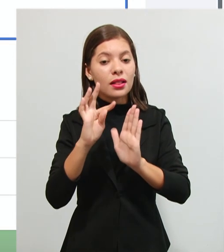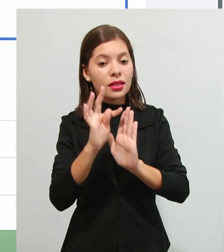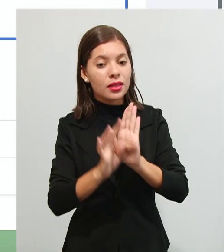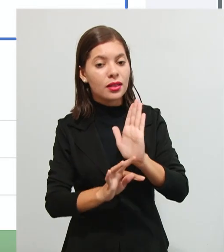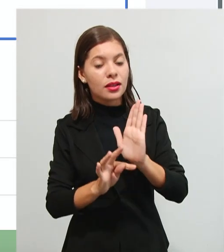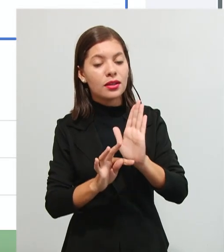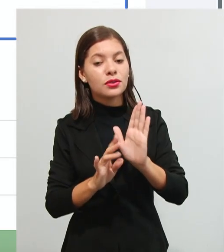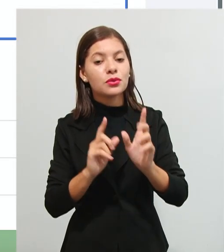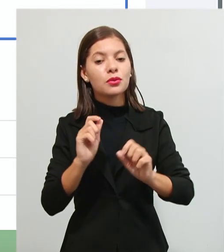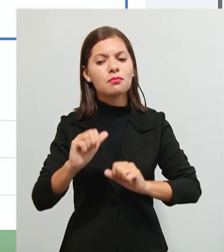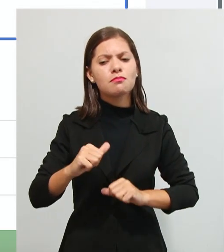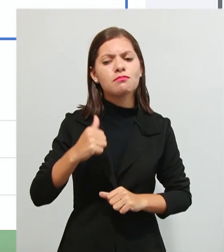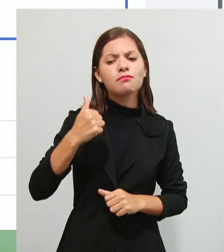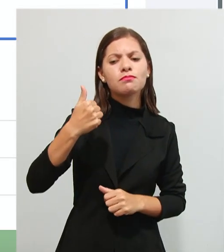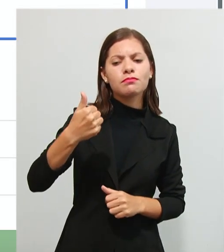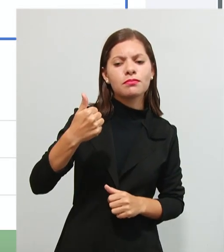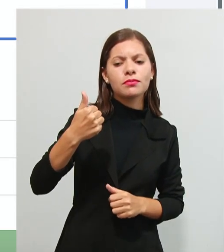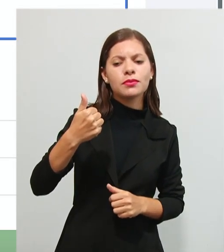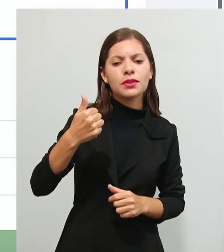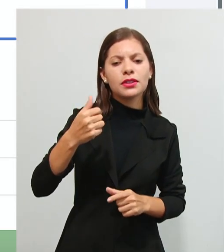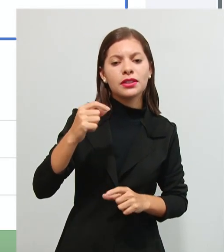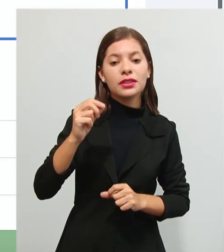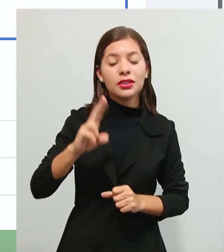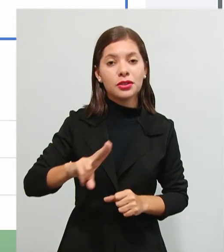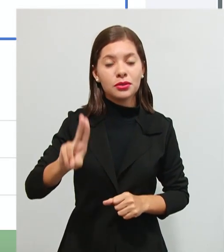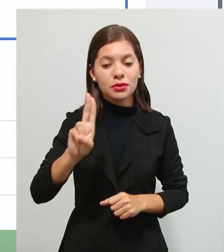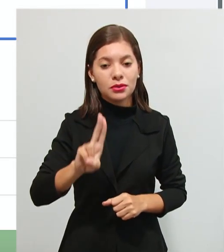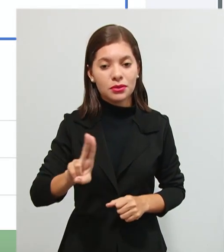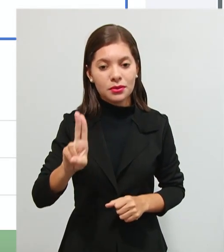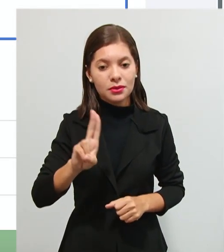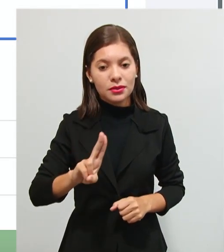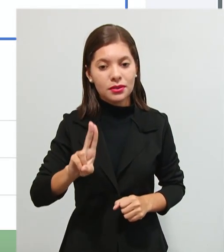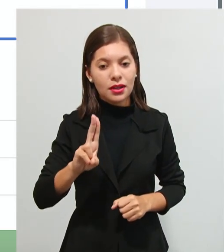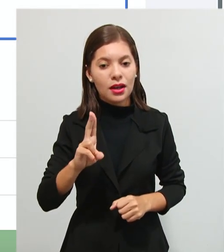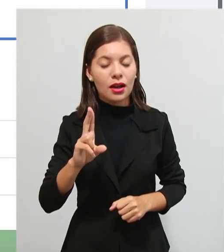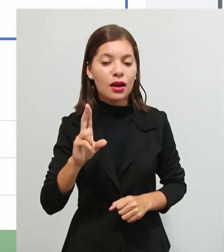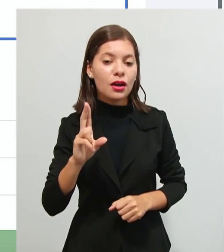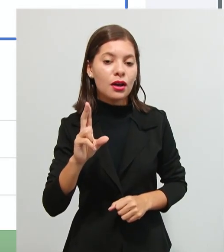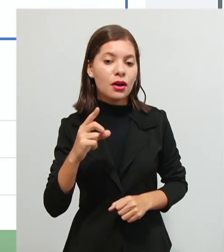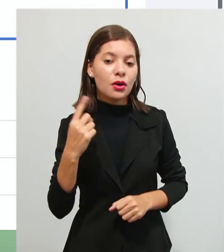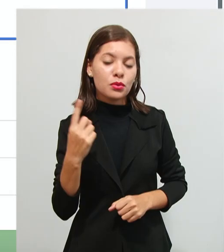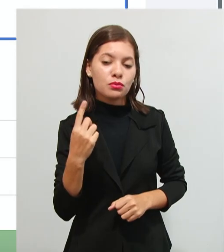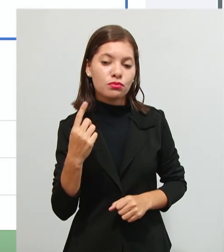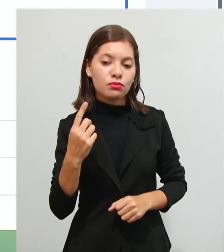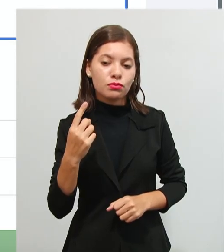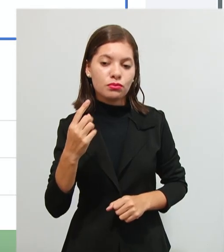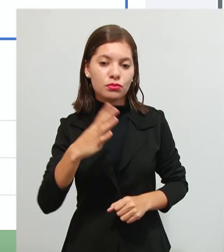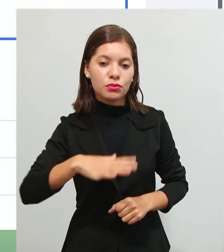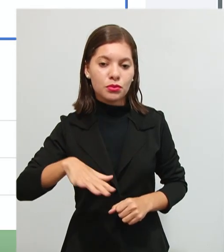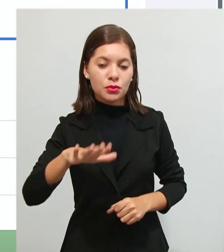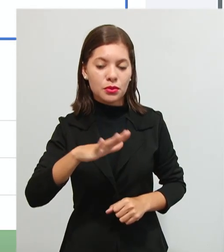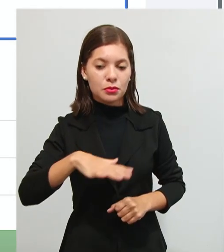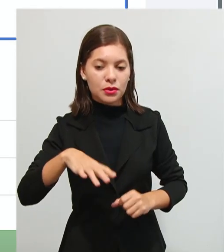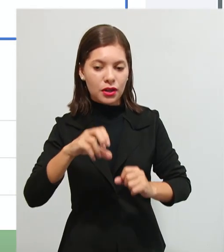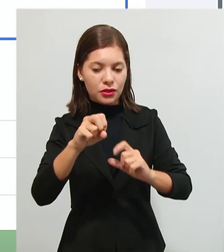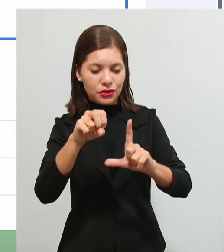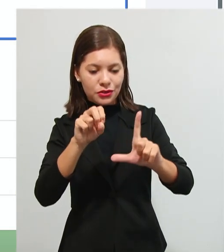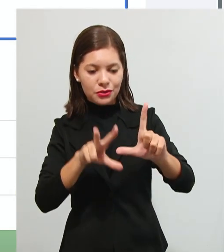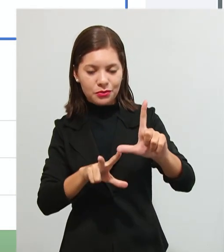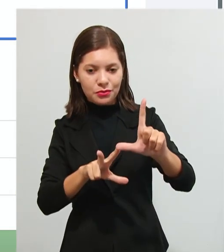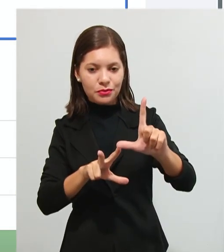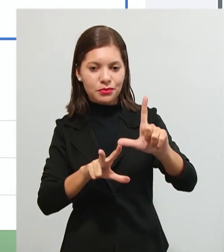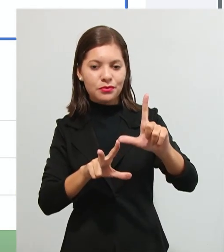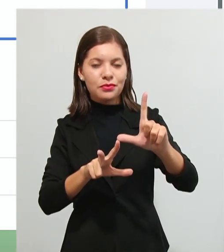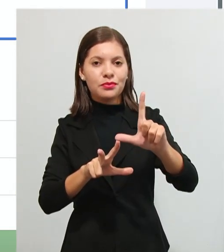as vantagens de uso de um ambiente virtual